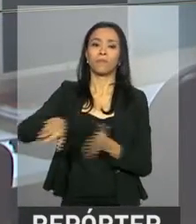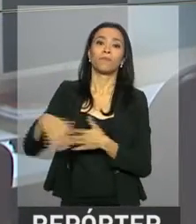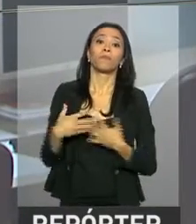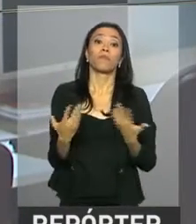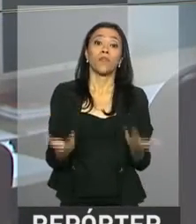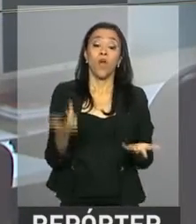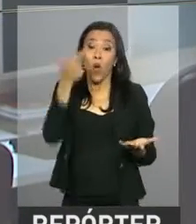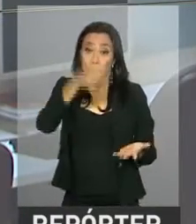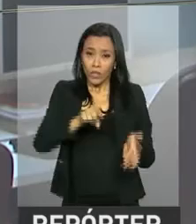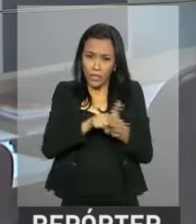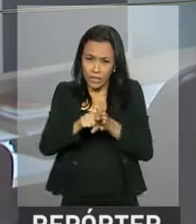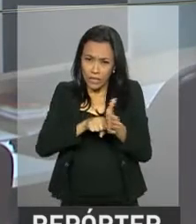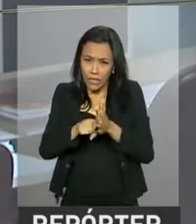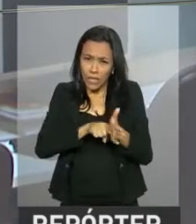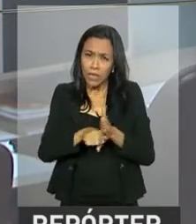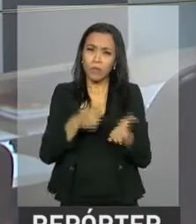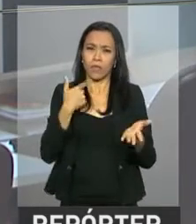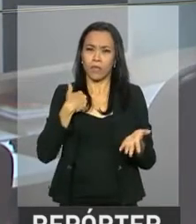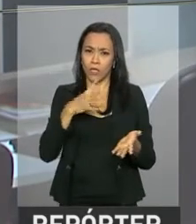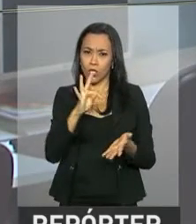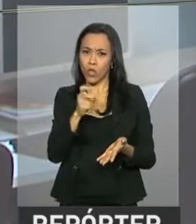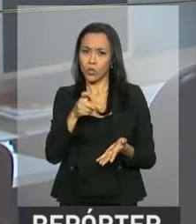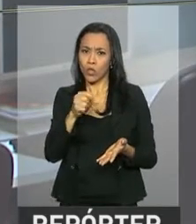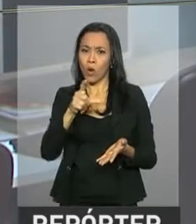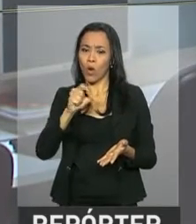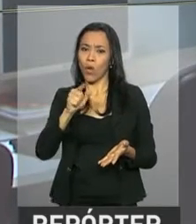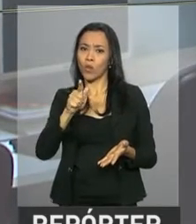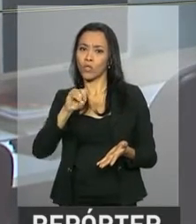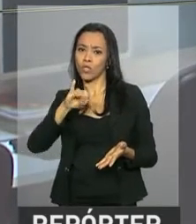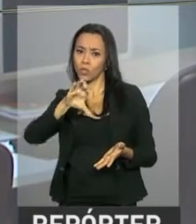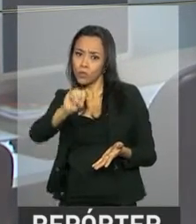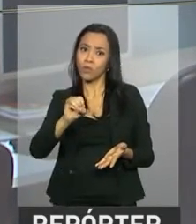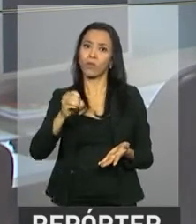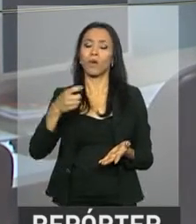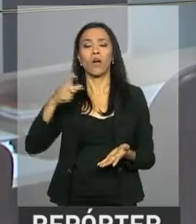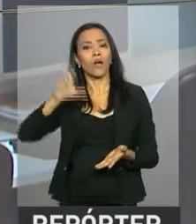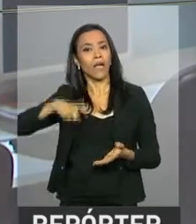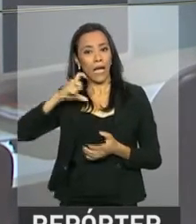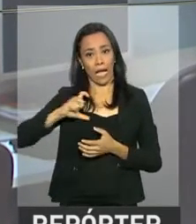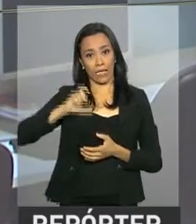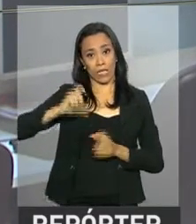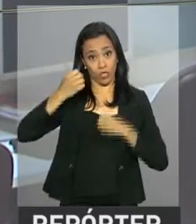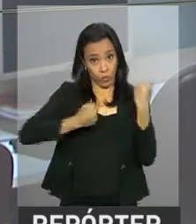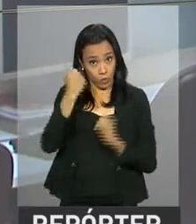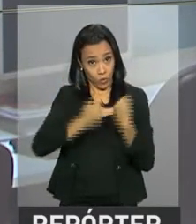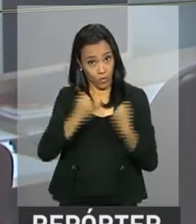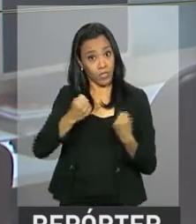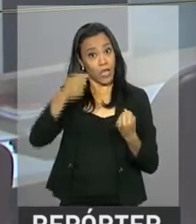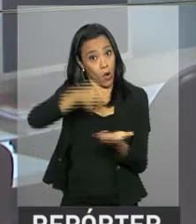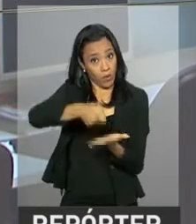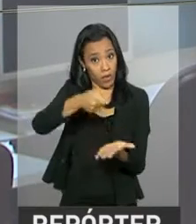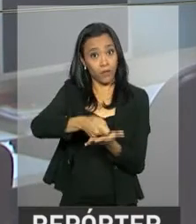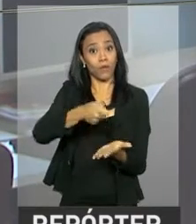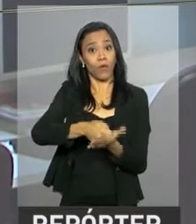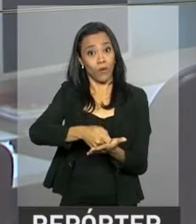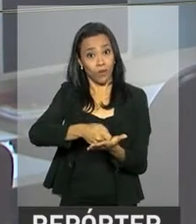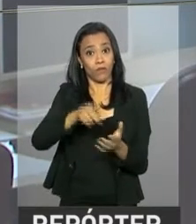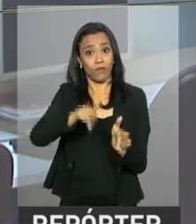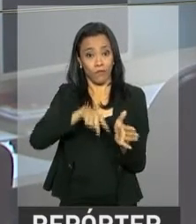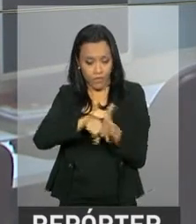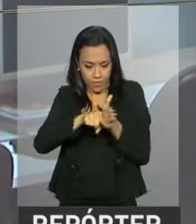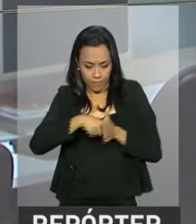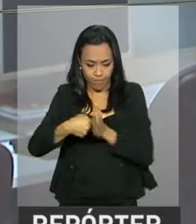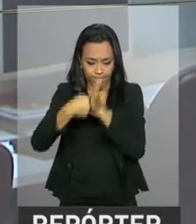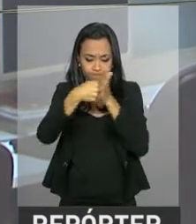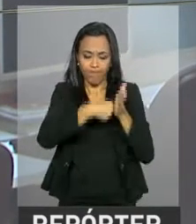para tirar a carteira de motorista profissional ou renová lá é obrigatório desde março de lá pra cá o número